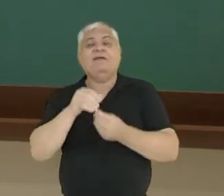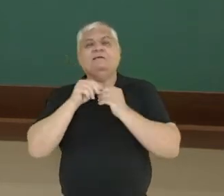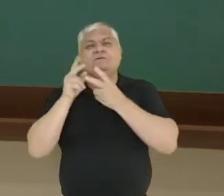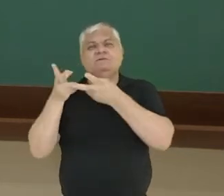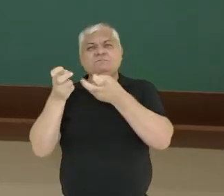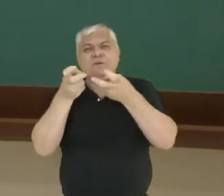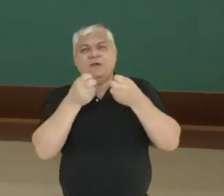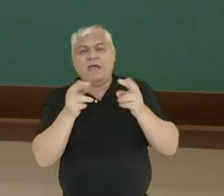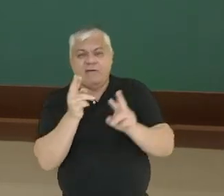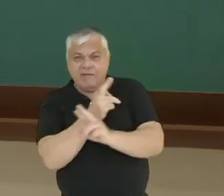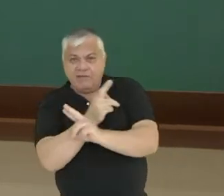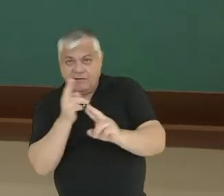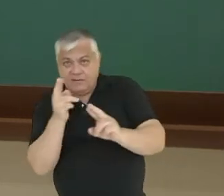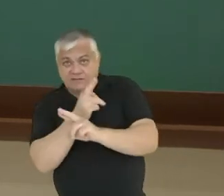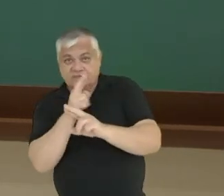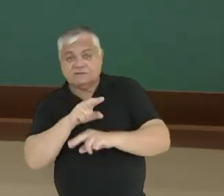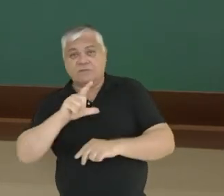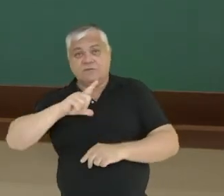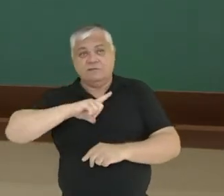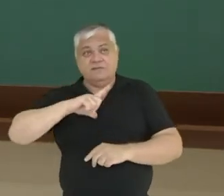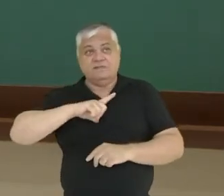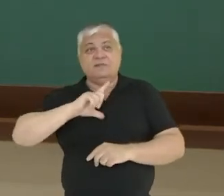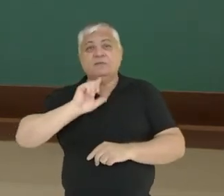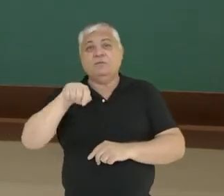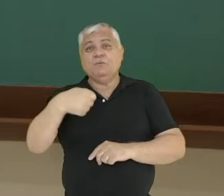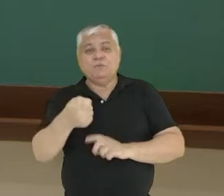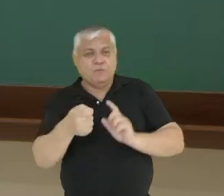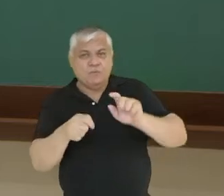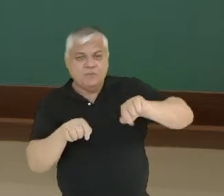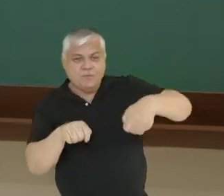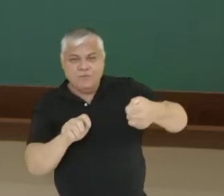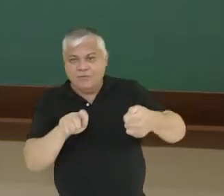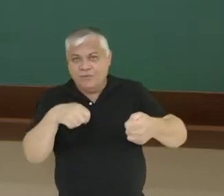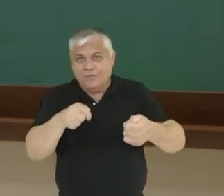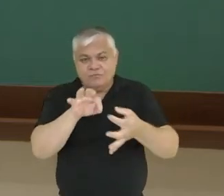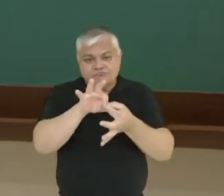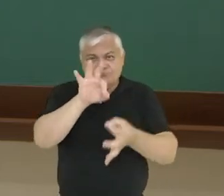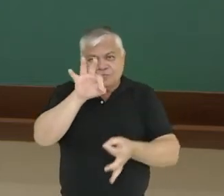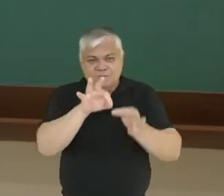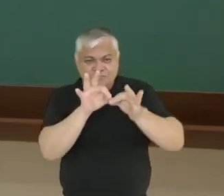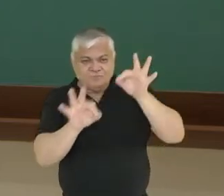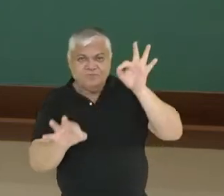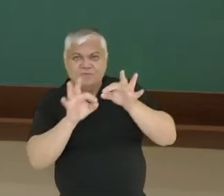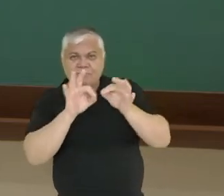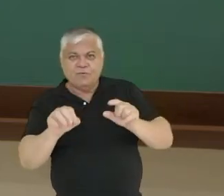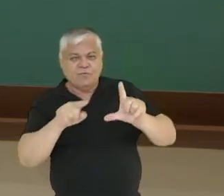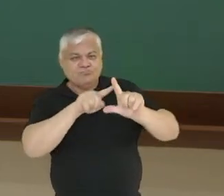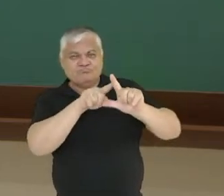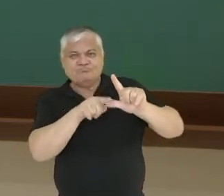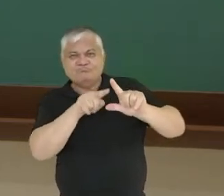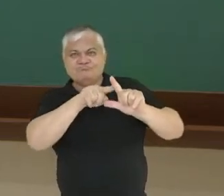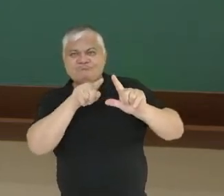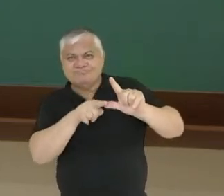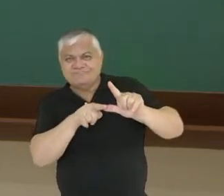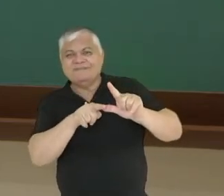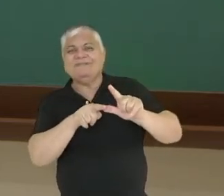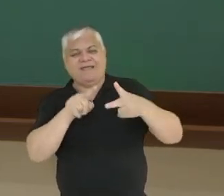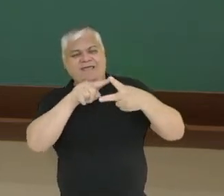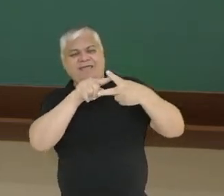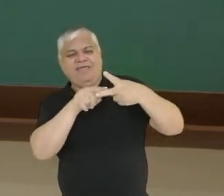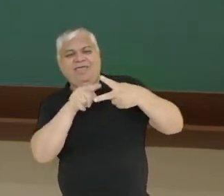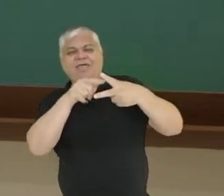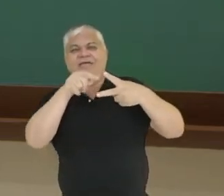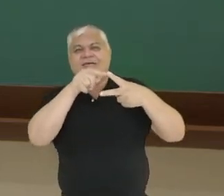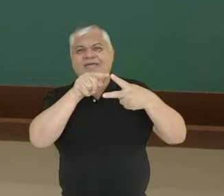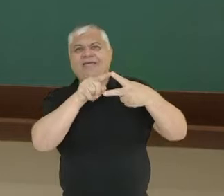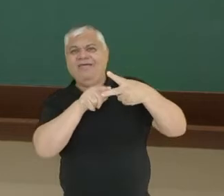as relações existentes com relação à medida de cada ângulo externo com a medida do ângulo